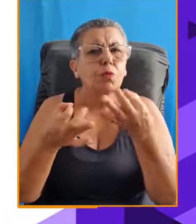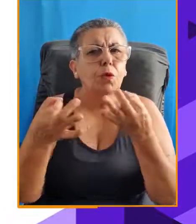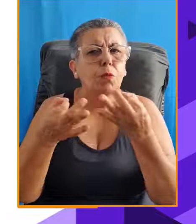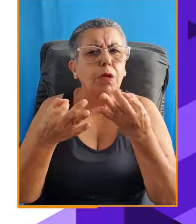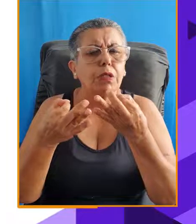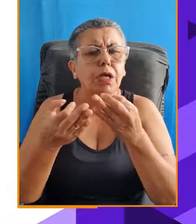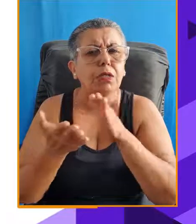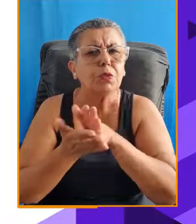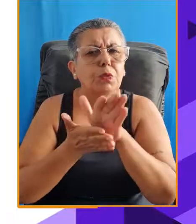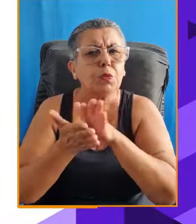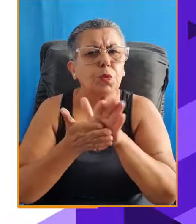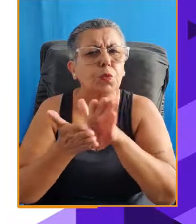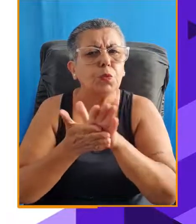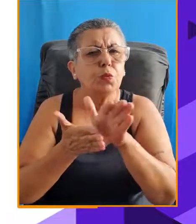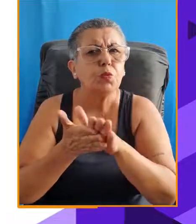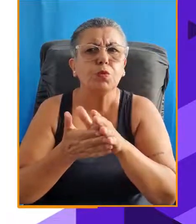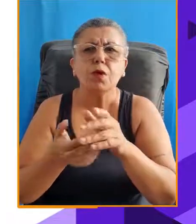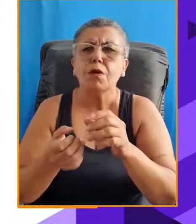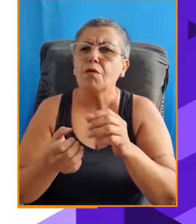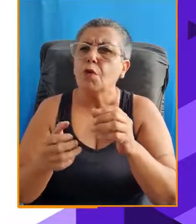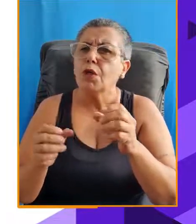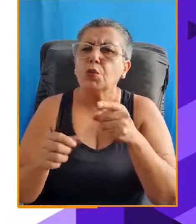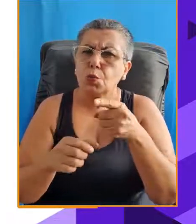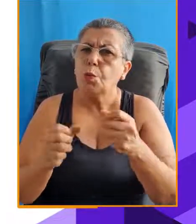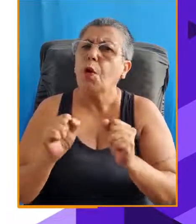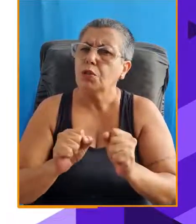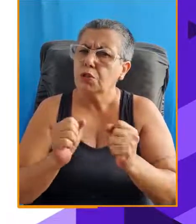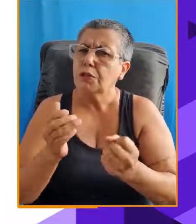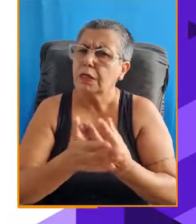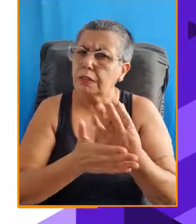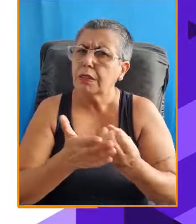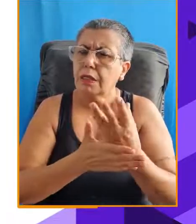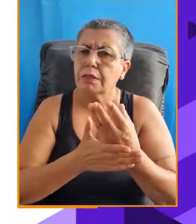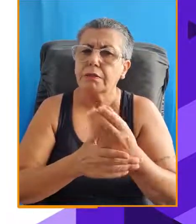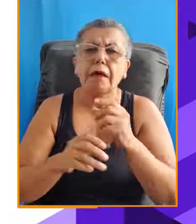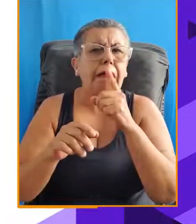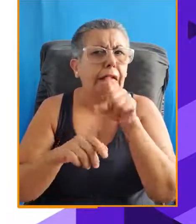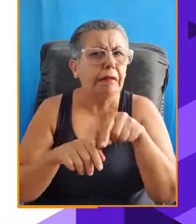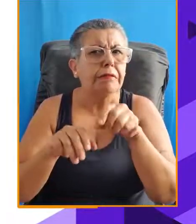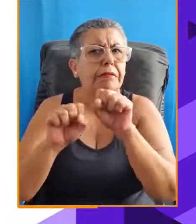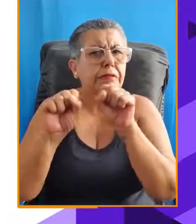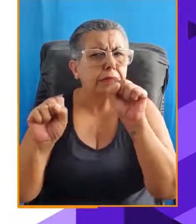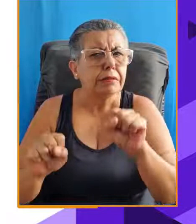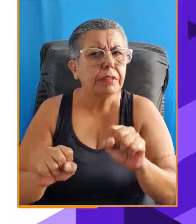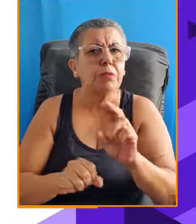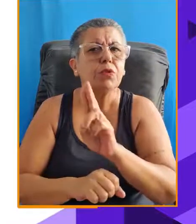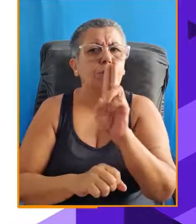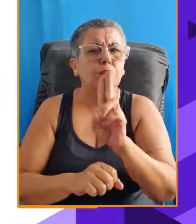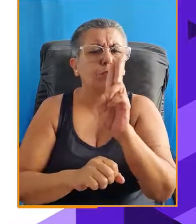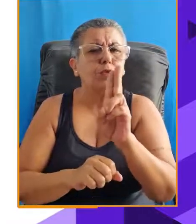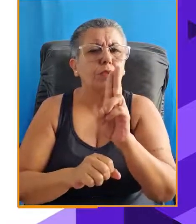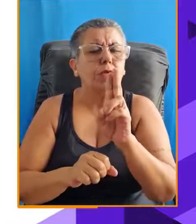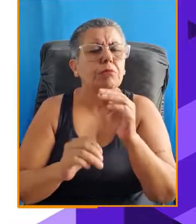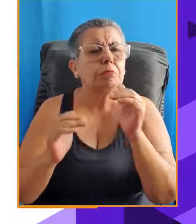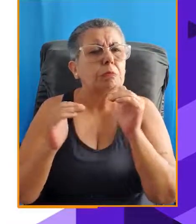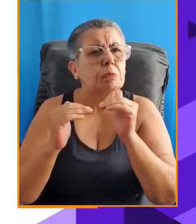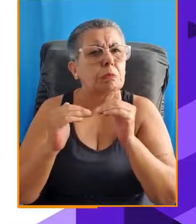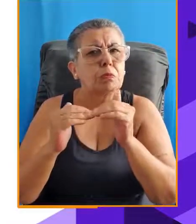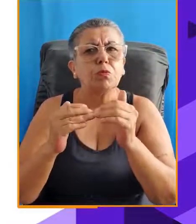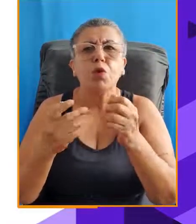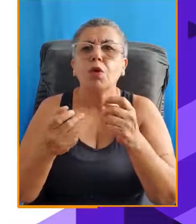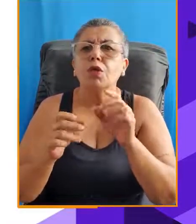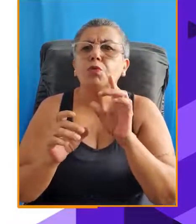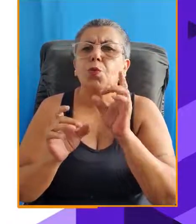produto gráfico final que tu podes estar criando. Esses sistemas são utilizados de acordo com o meio